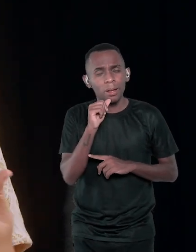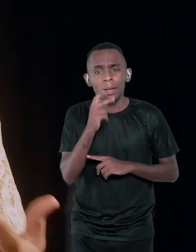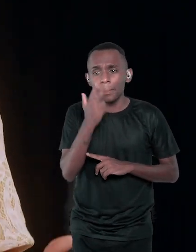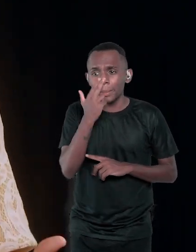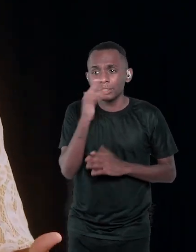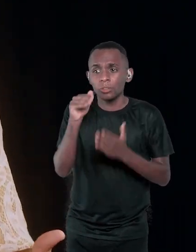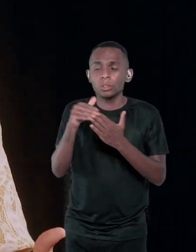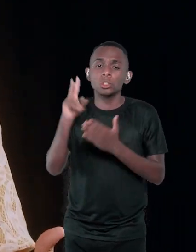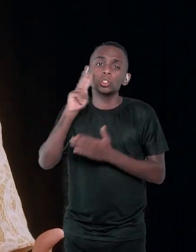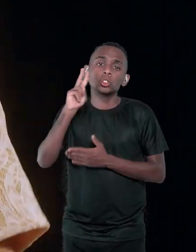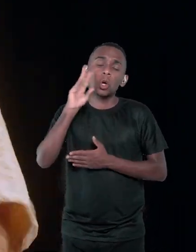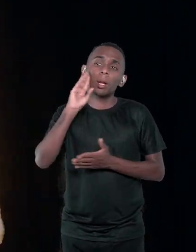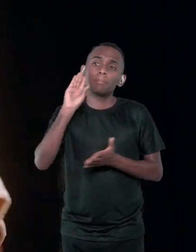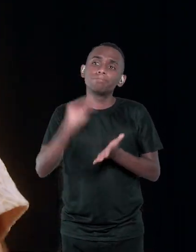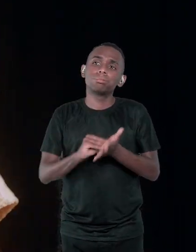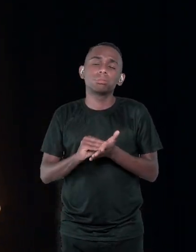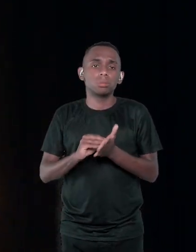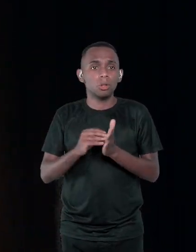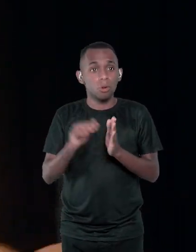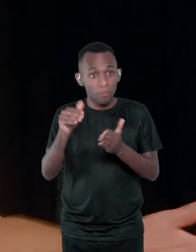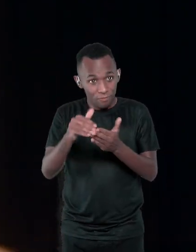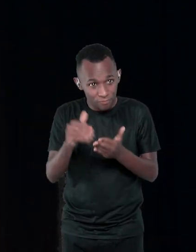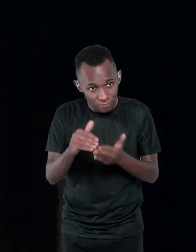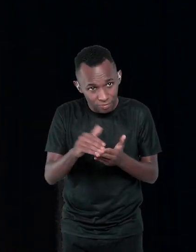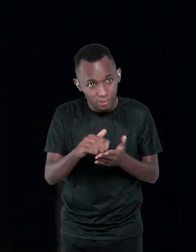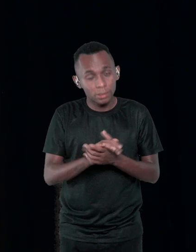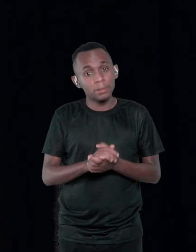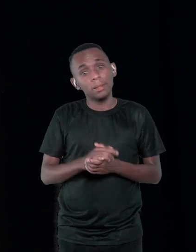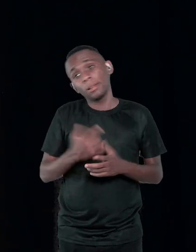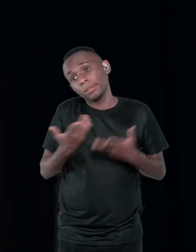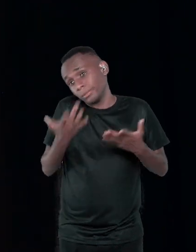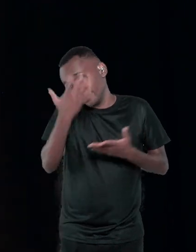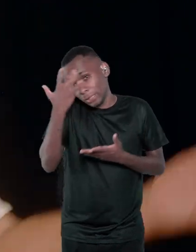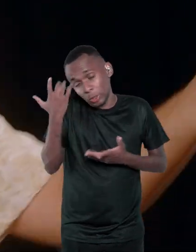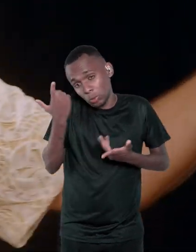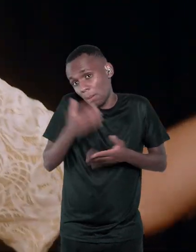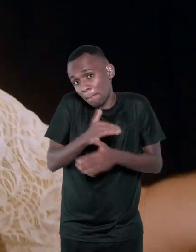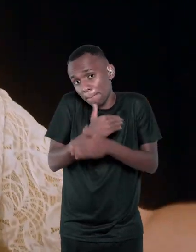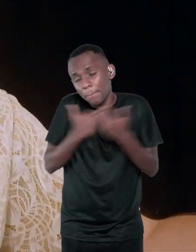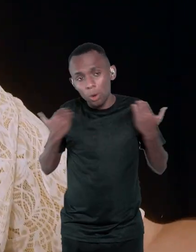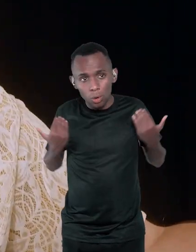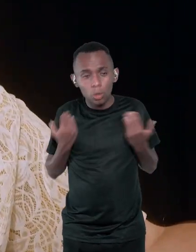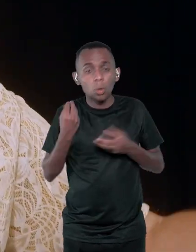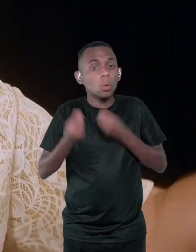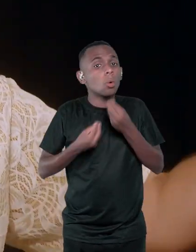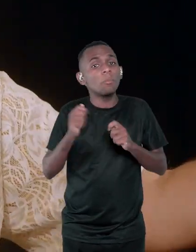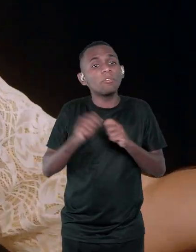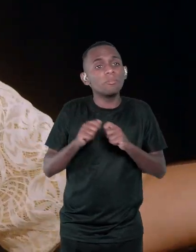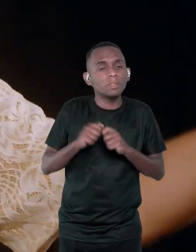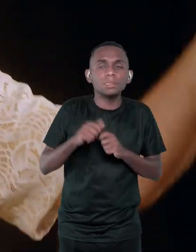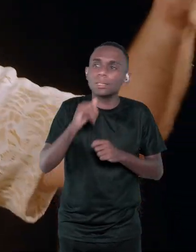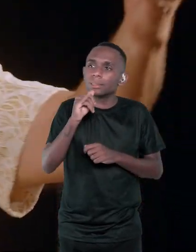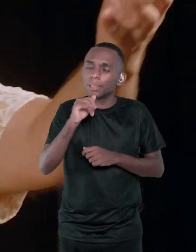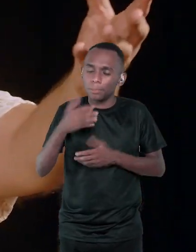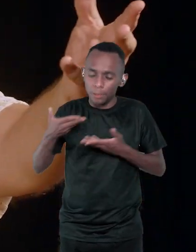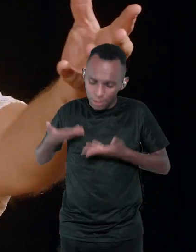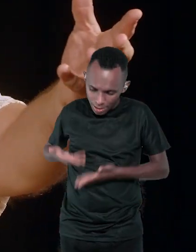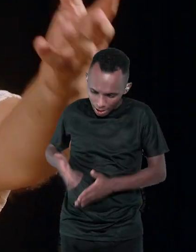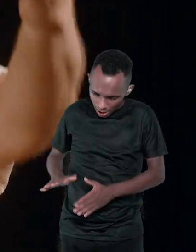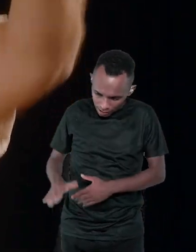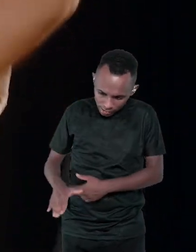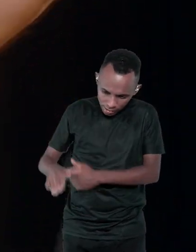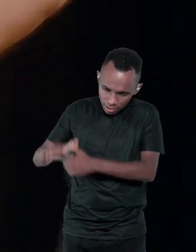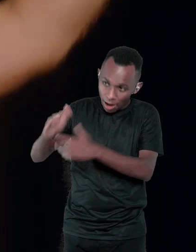encerra uma biografia, o Rui Castro não tem esse problema, a pessoa morre, né? Como é que você faz a biografia? A pessoa nasce,